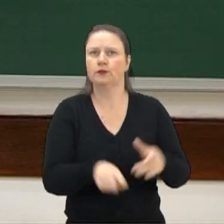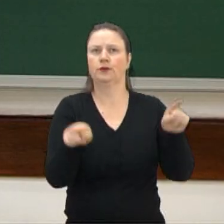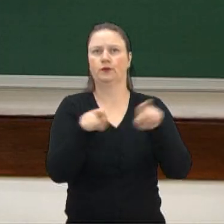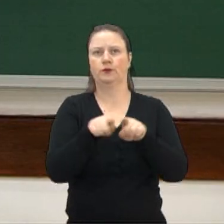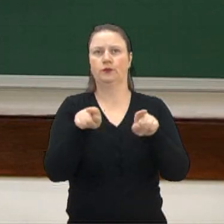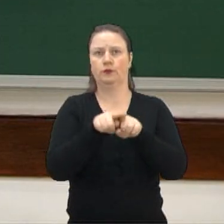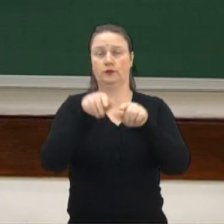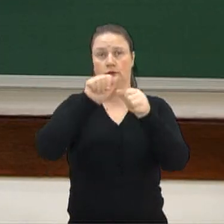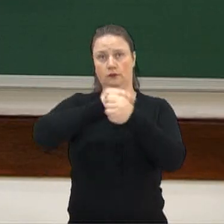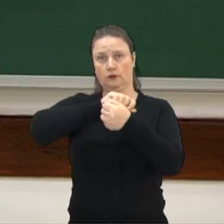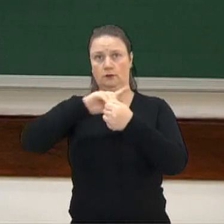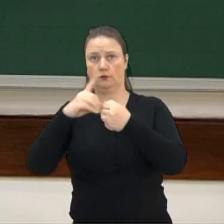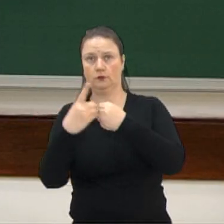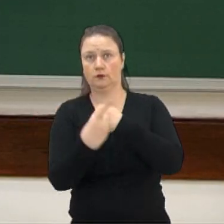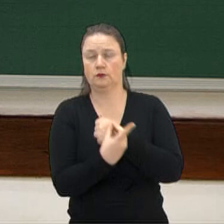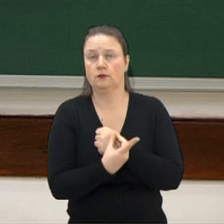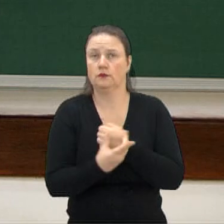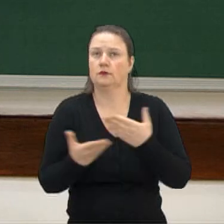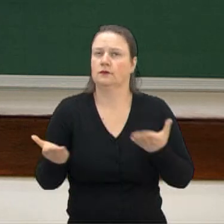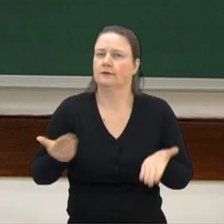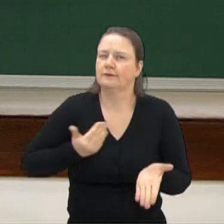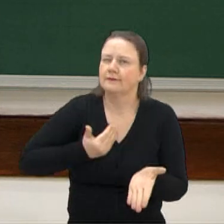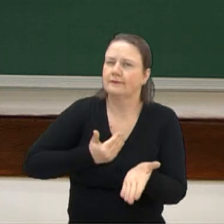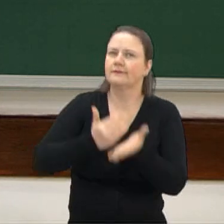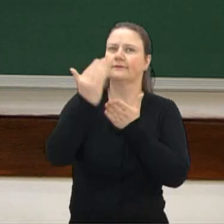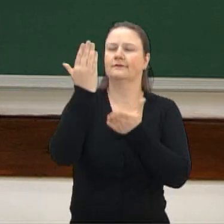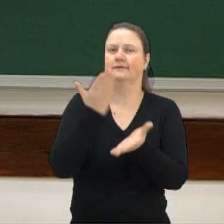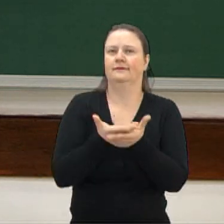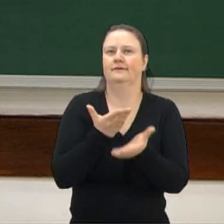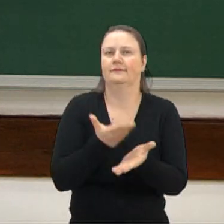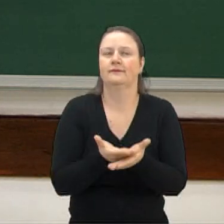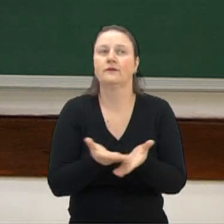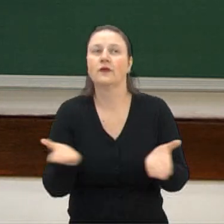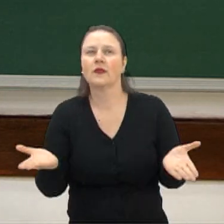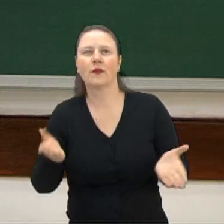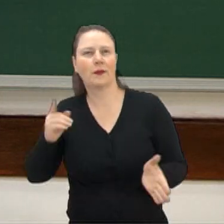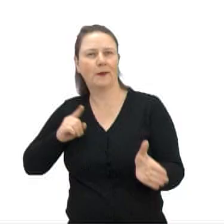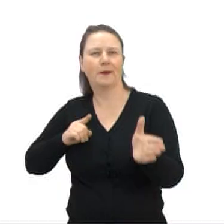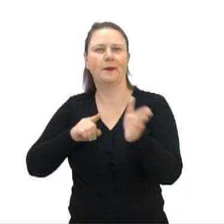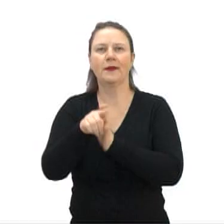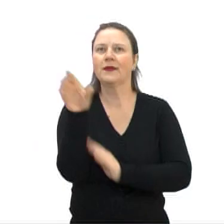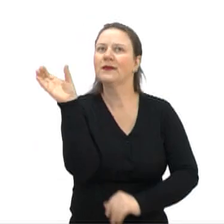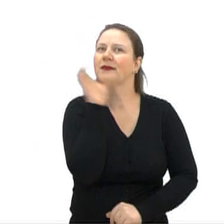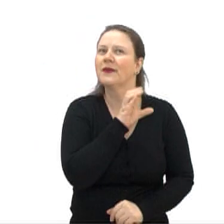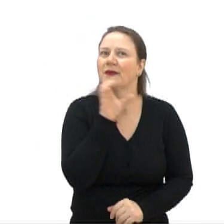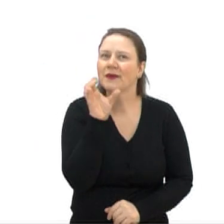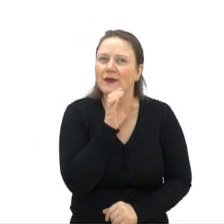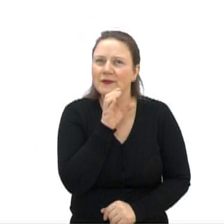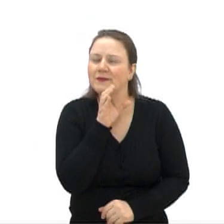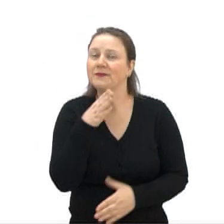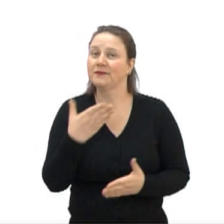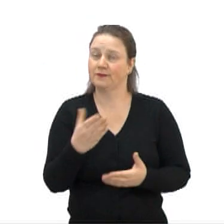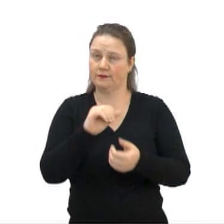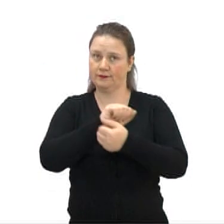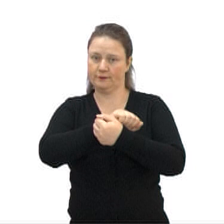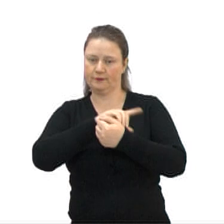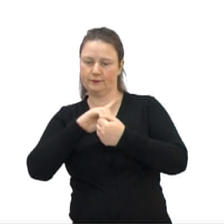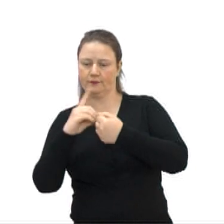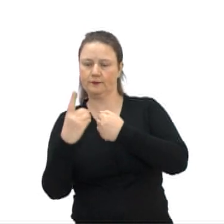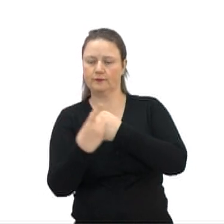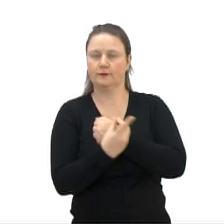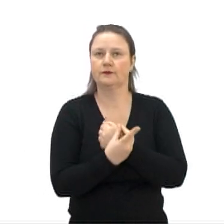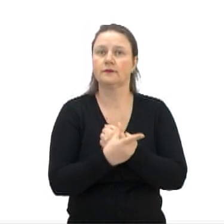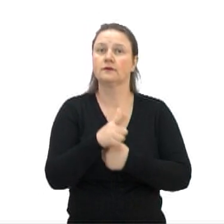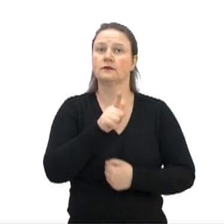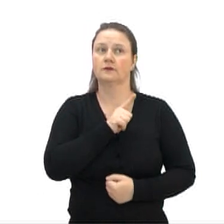dos advérbios. Para nós começarmos, claro que nós vamos ter um quiz. Em advérbio